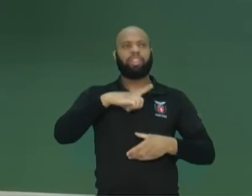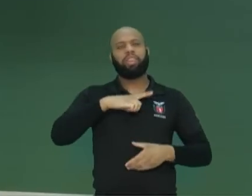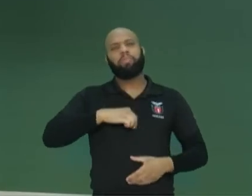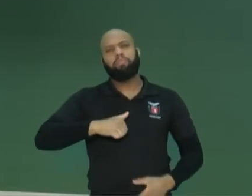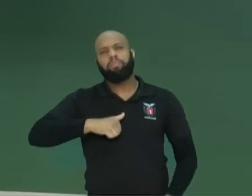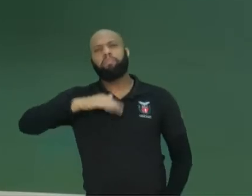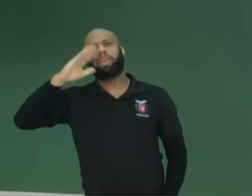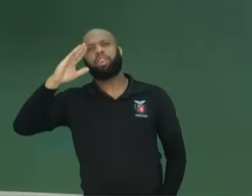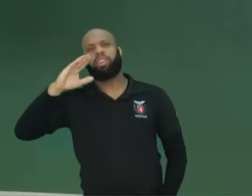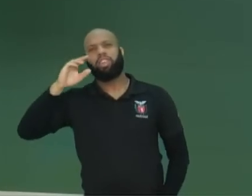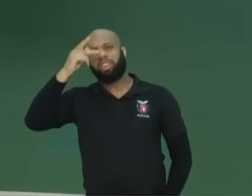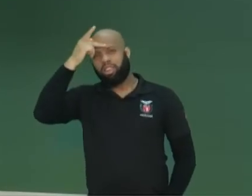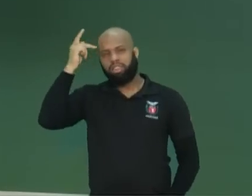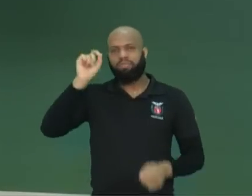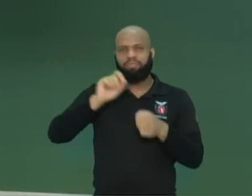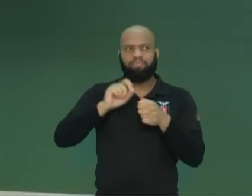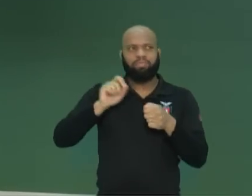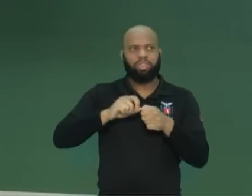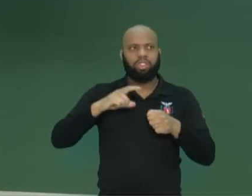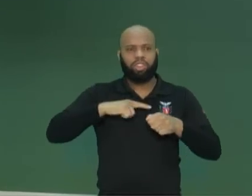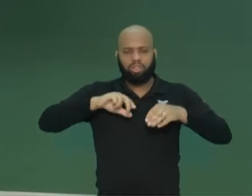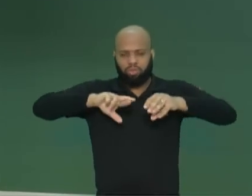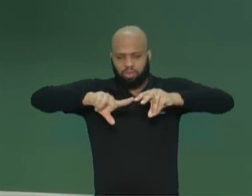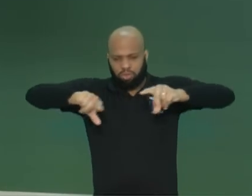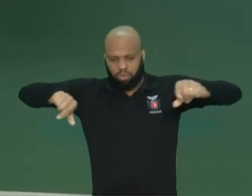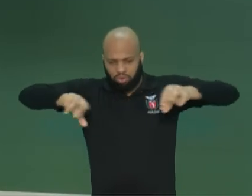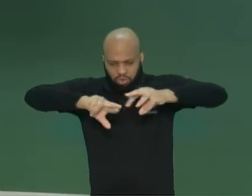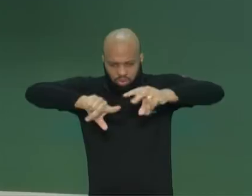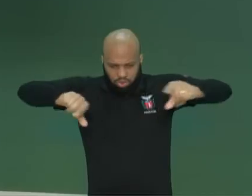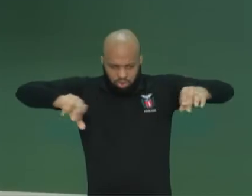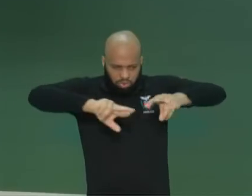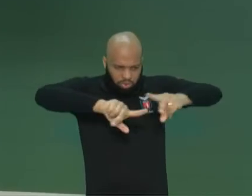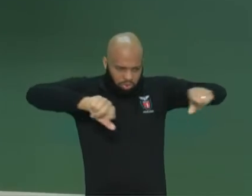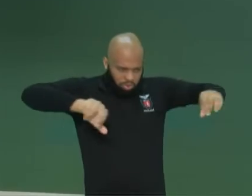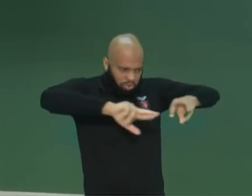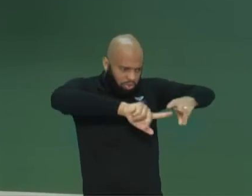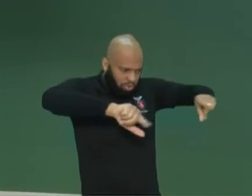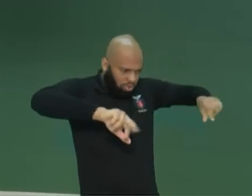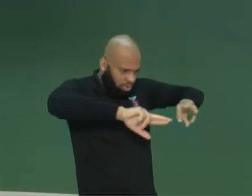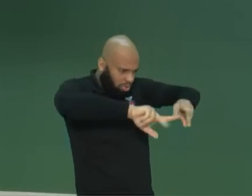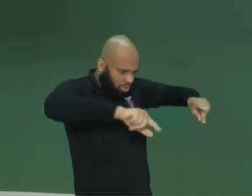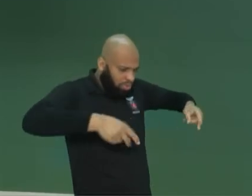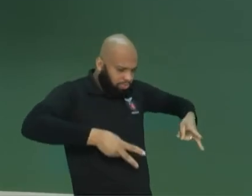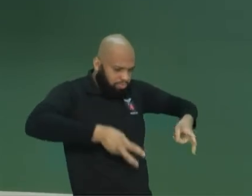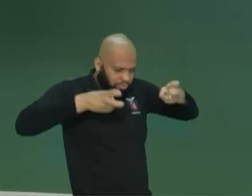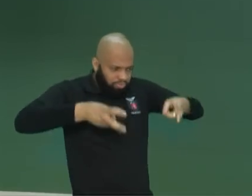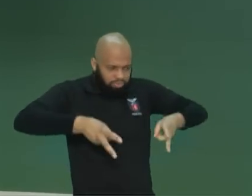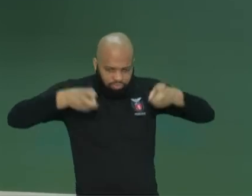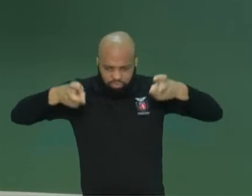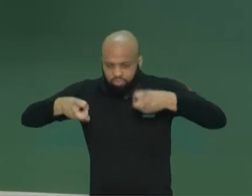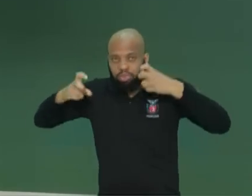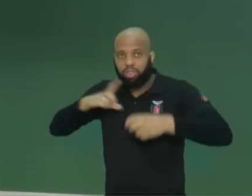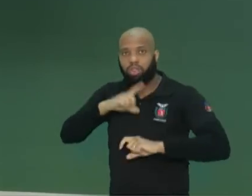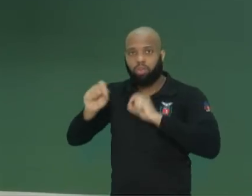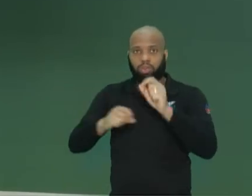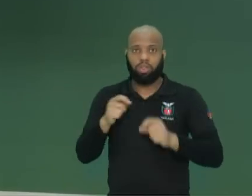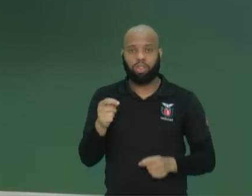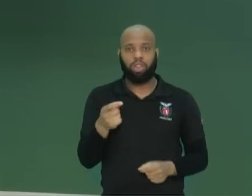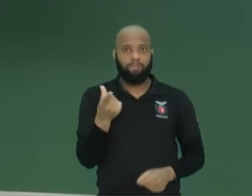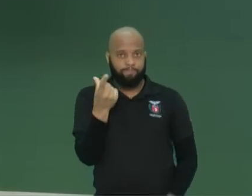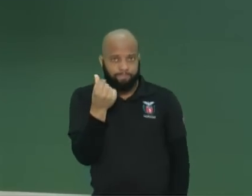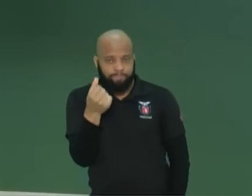maior quantidade de minerais a serem explorados no planeta. Minerais que são de valor econômico,